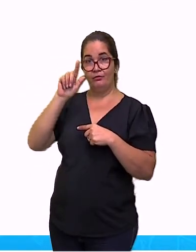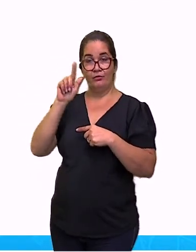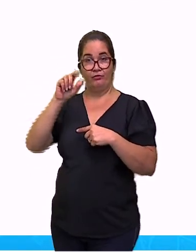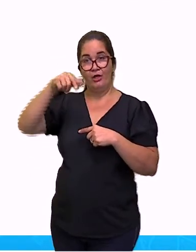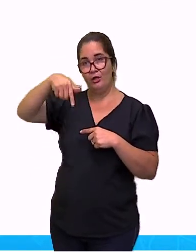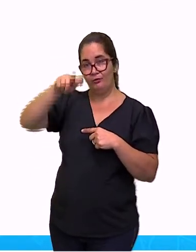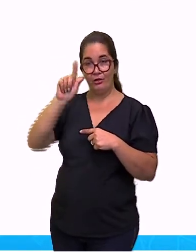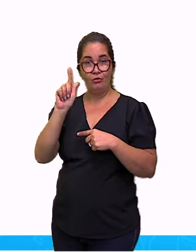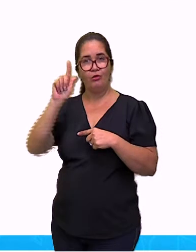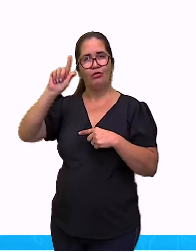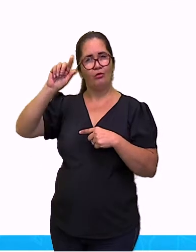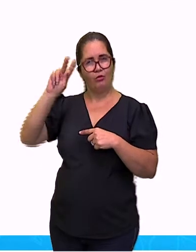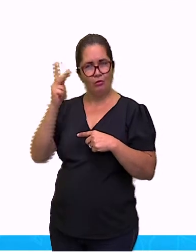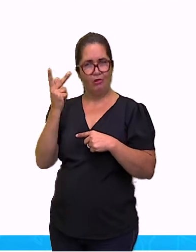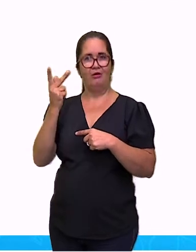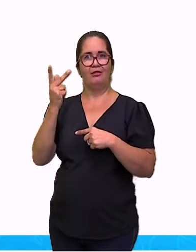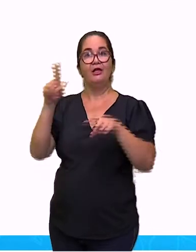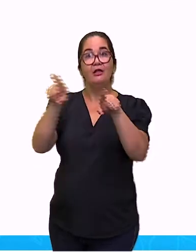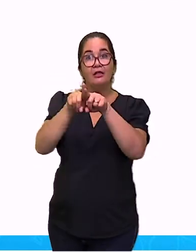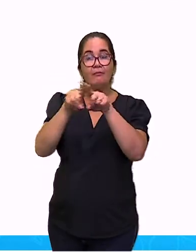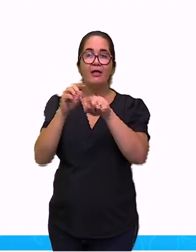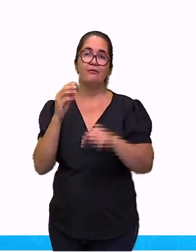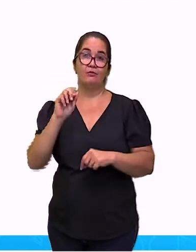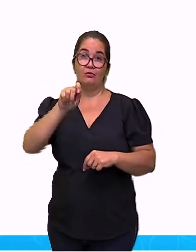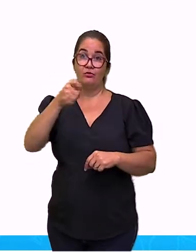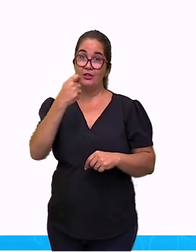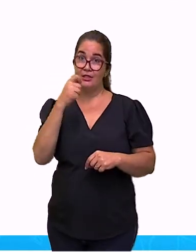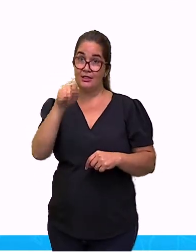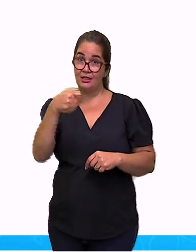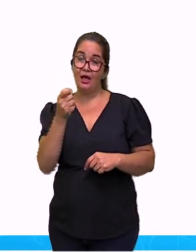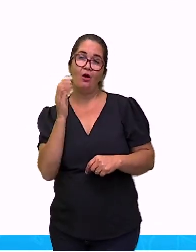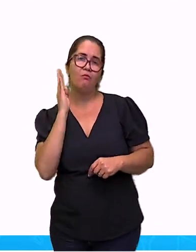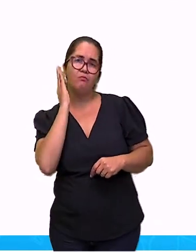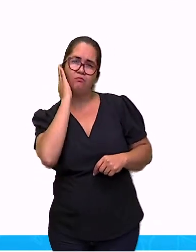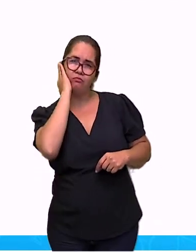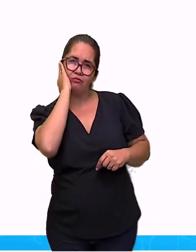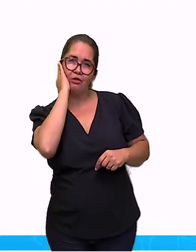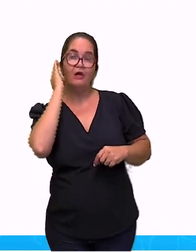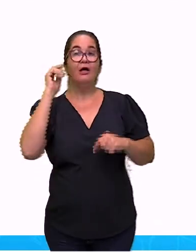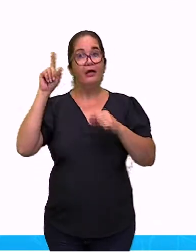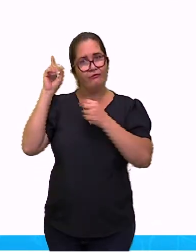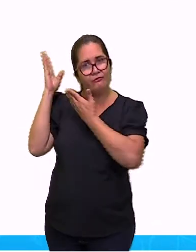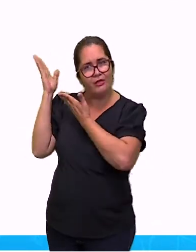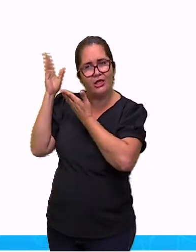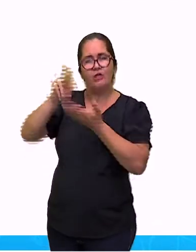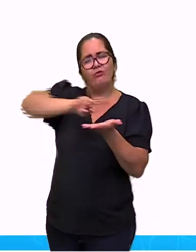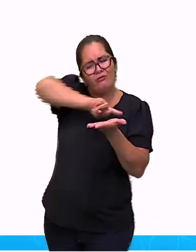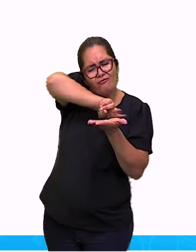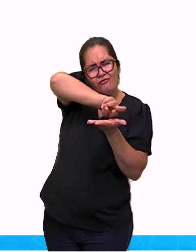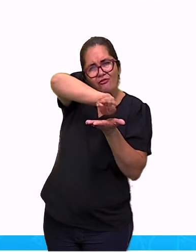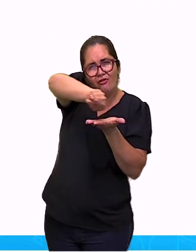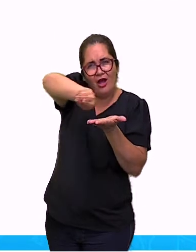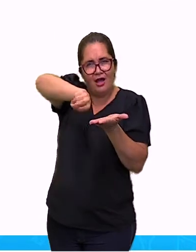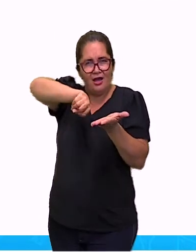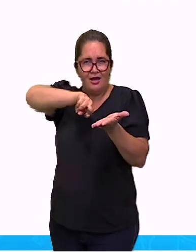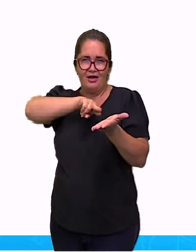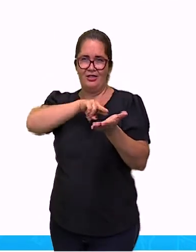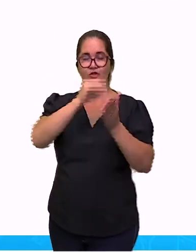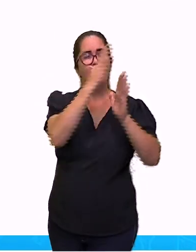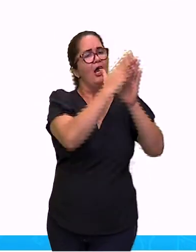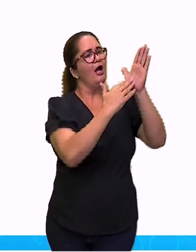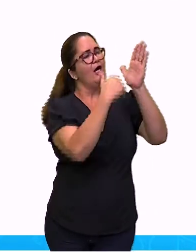relacionadas ao pontilhismo. Henri Matisse, Pablo Picasso. Vocês com certeza já viram,